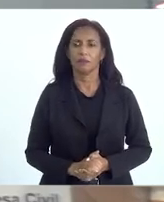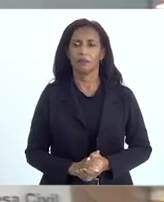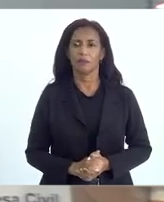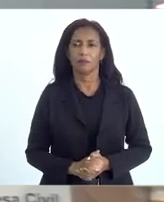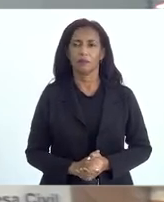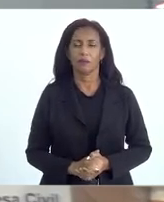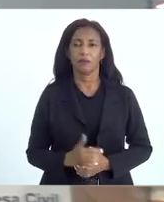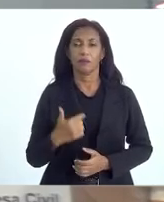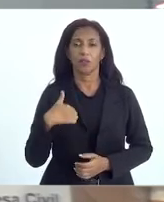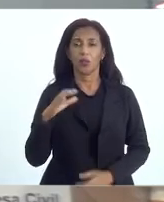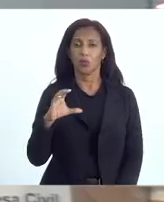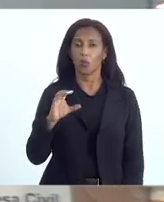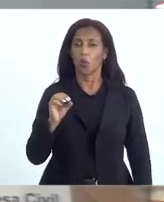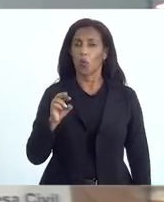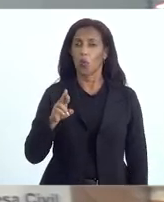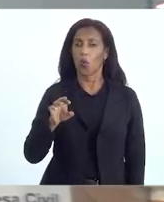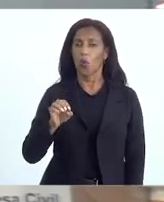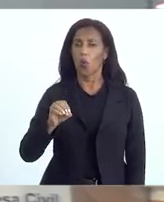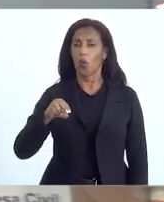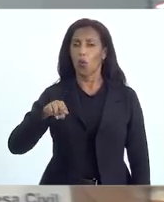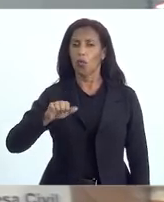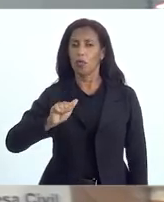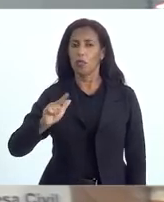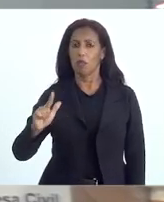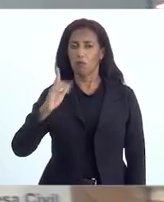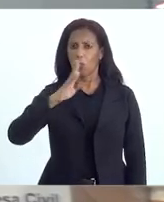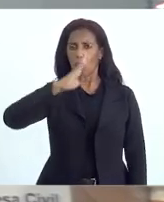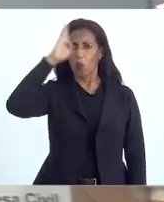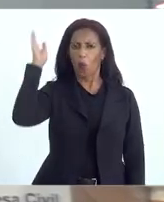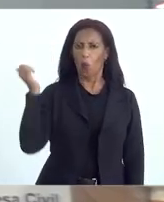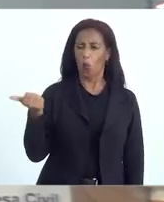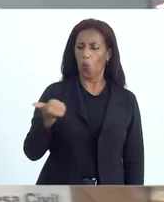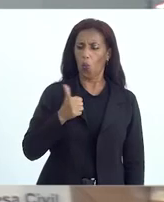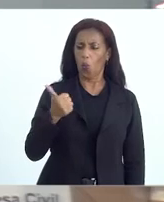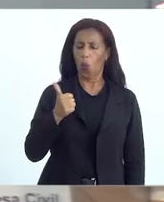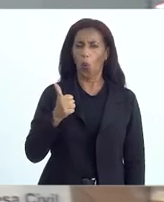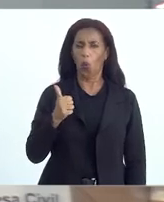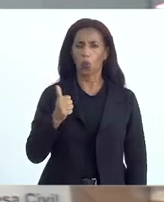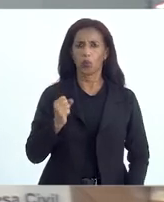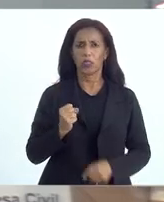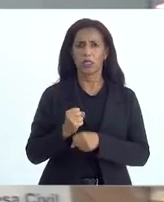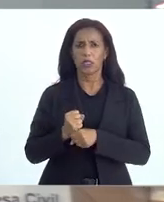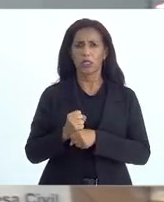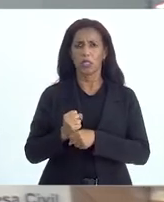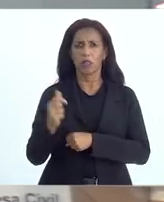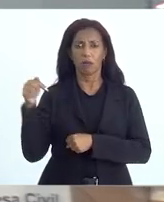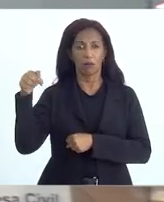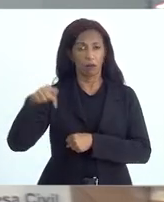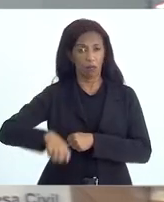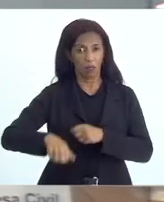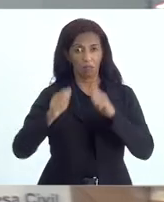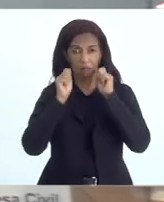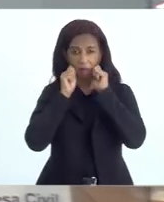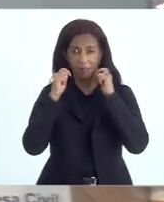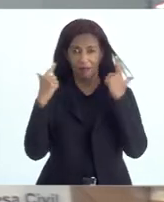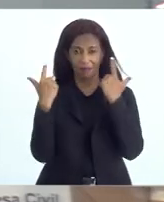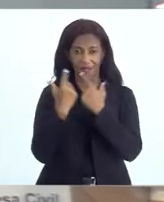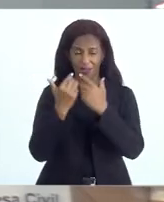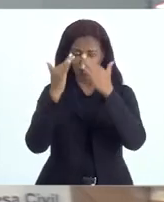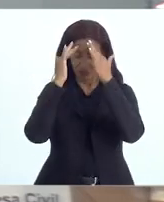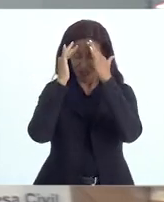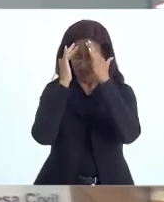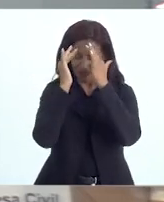Olá eu sou Coronel do Corpo de Bombeiros passei 11 anos nessa casa Legislativa a casa essa que eu respeito